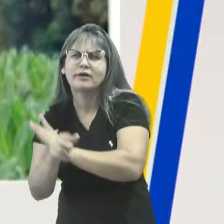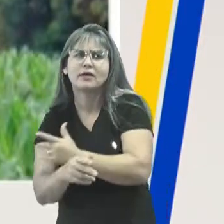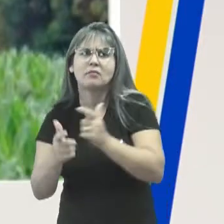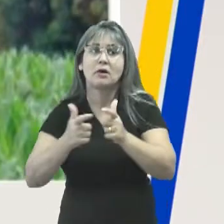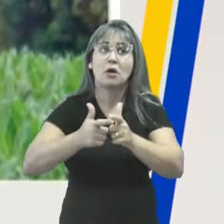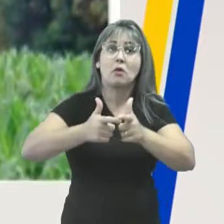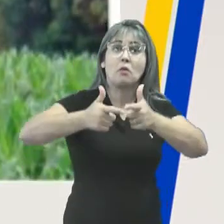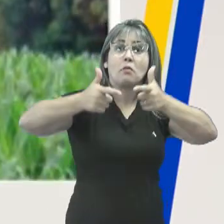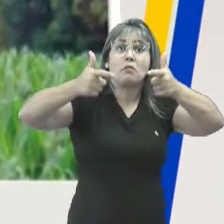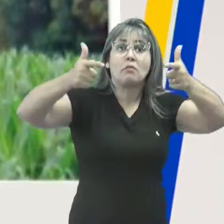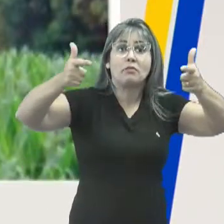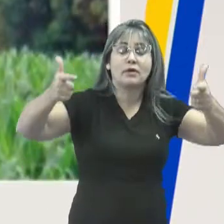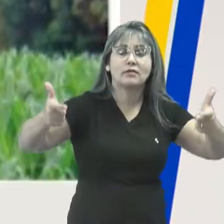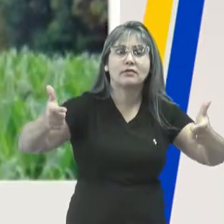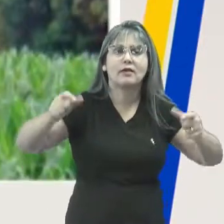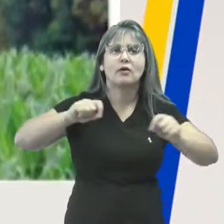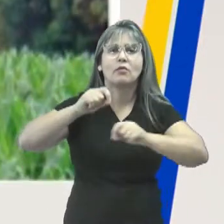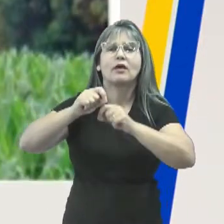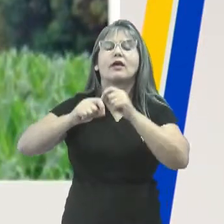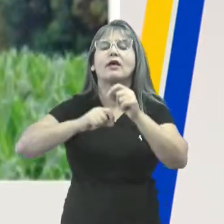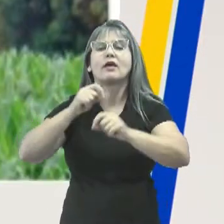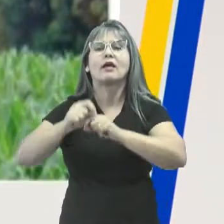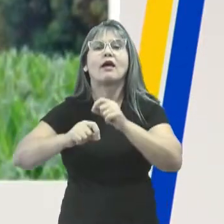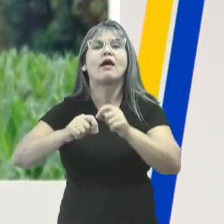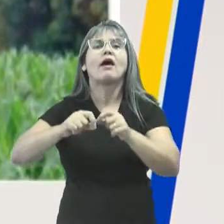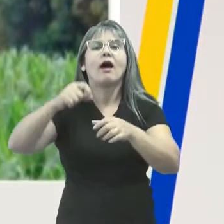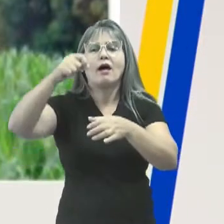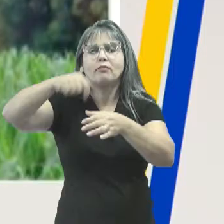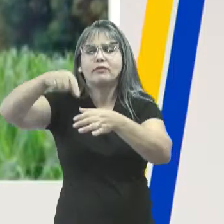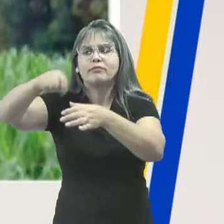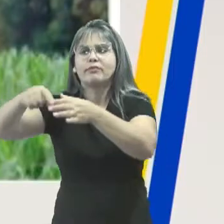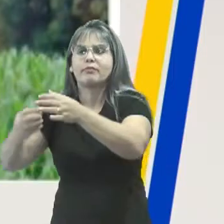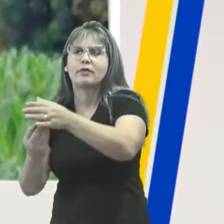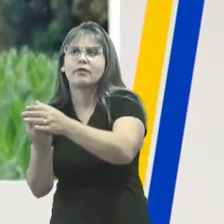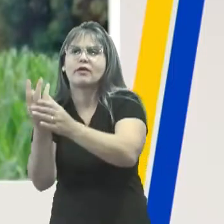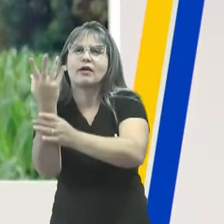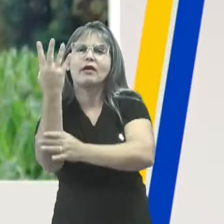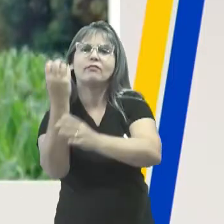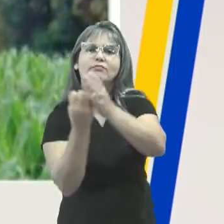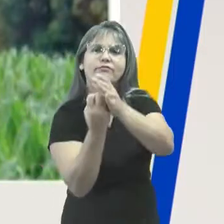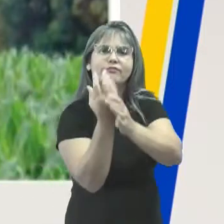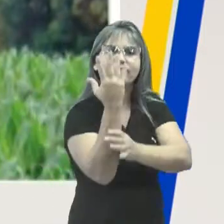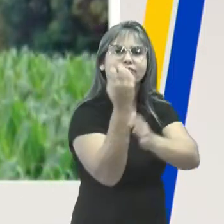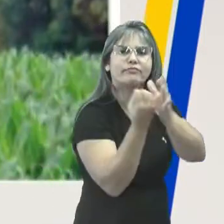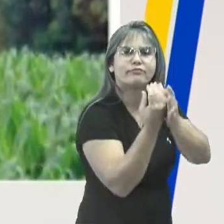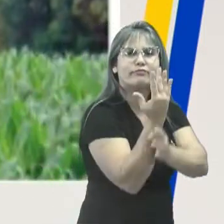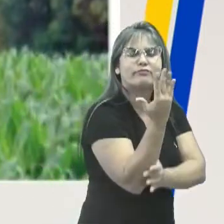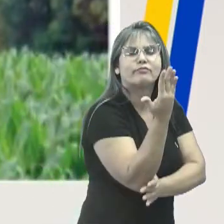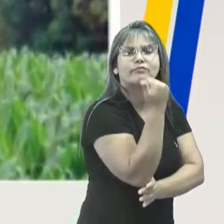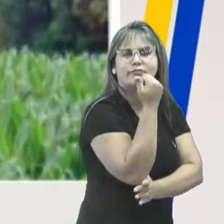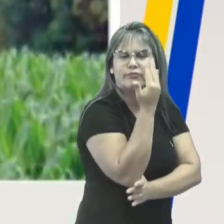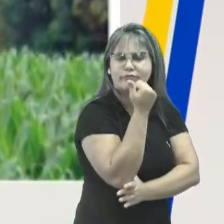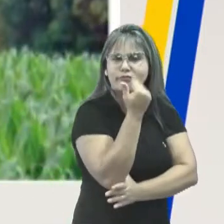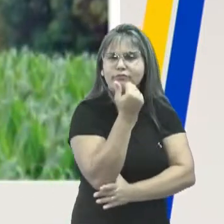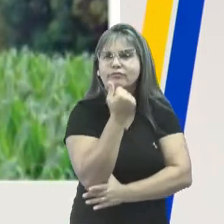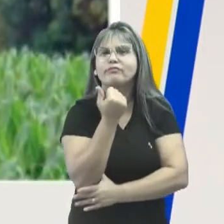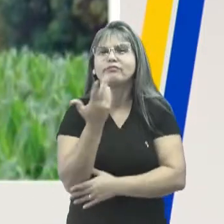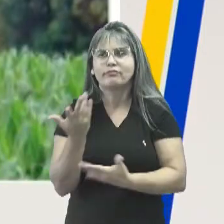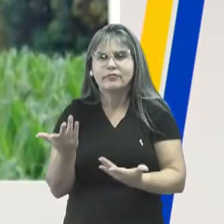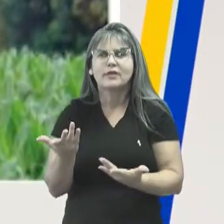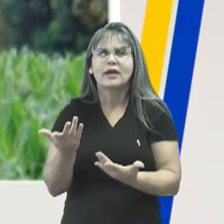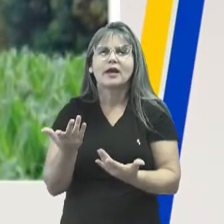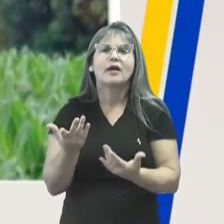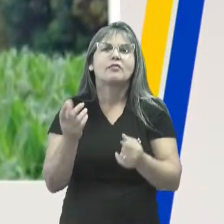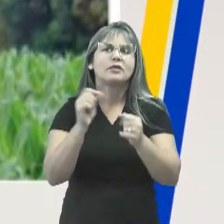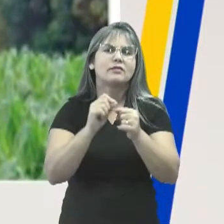aí também tratores, colheitadeiras, né? Irrigação, está mecanizando o campo para produzir